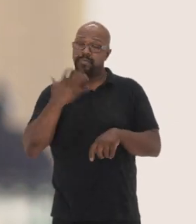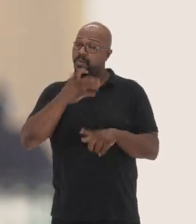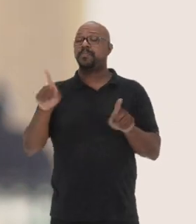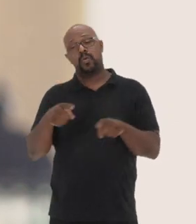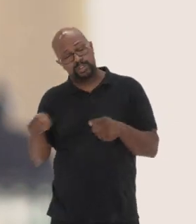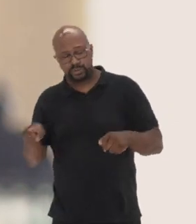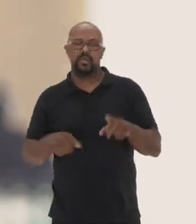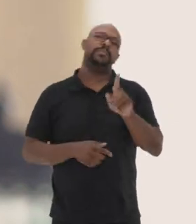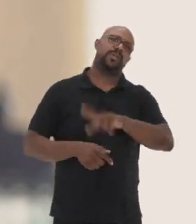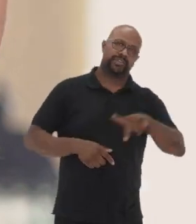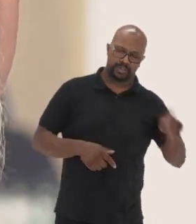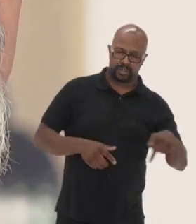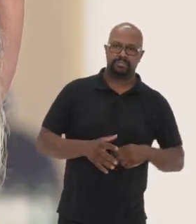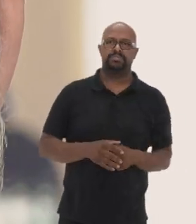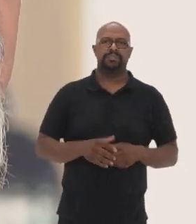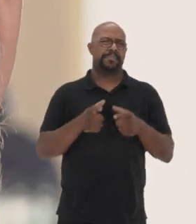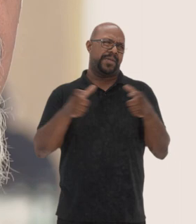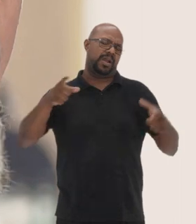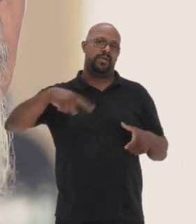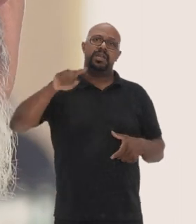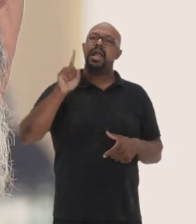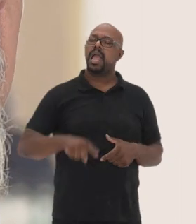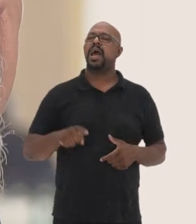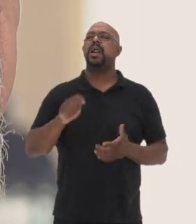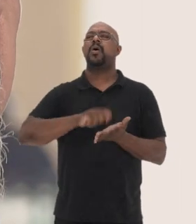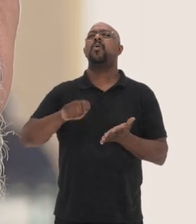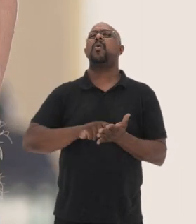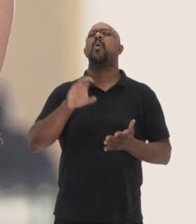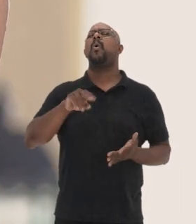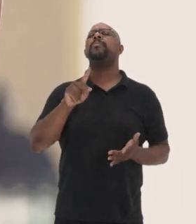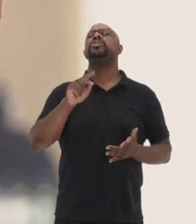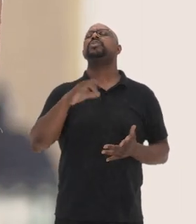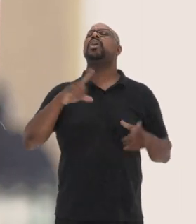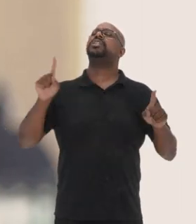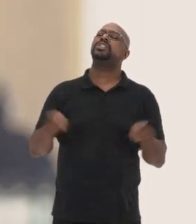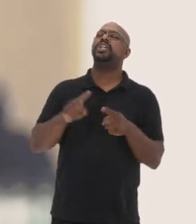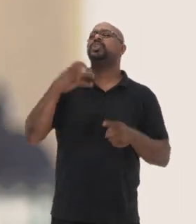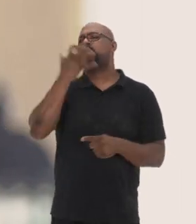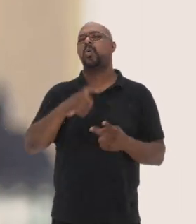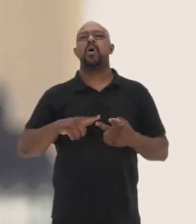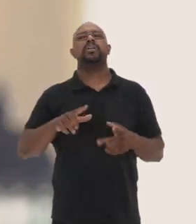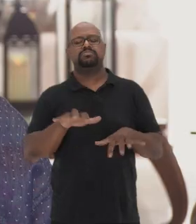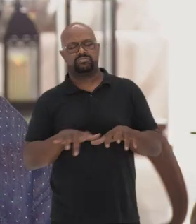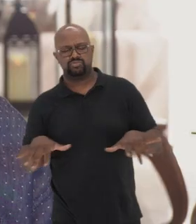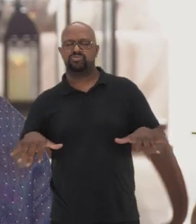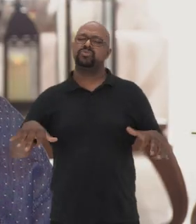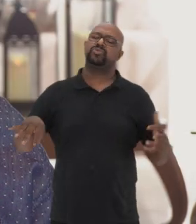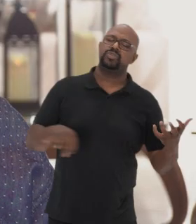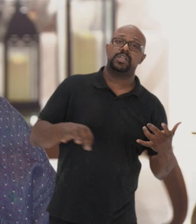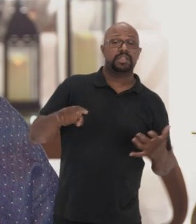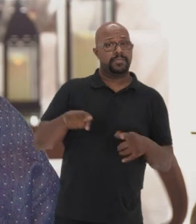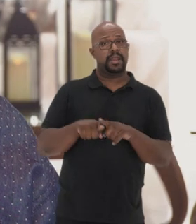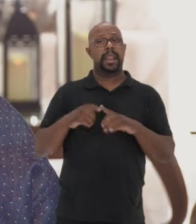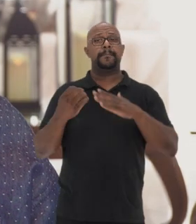e professor na maioria dos casos eram compositores regentes de couro instrumentistas até mesmo empresários